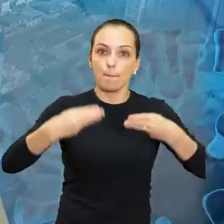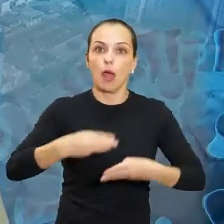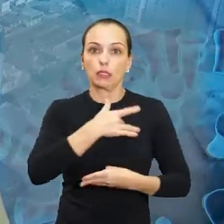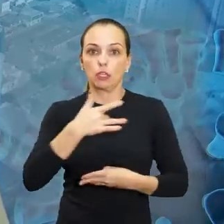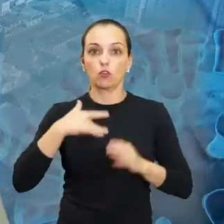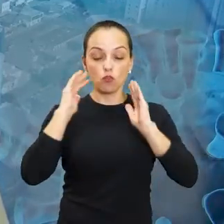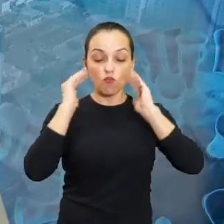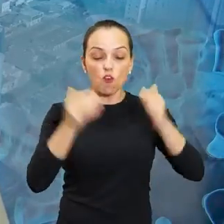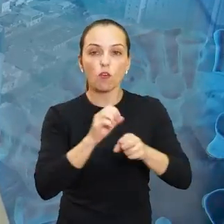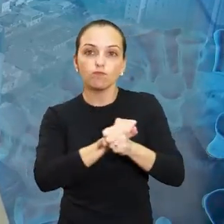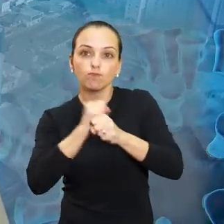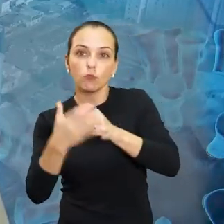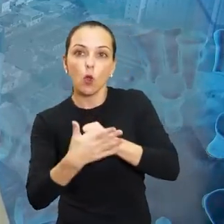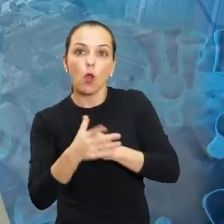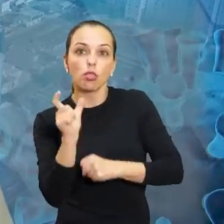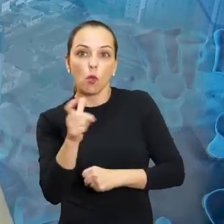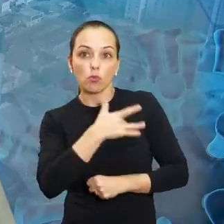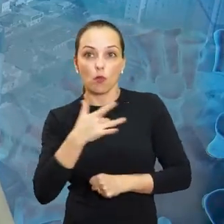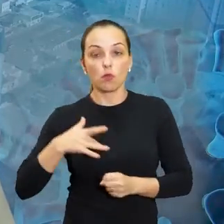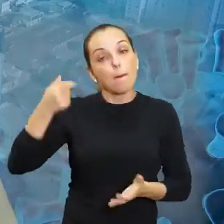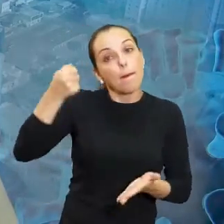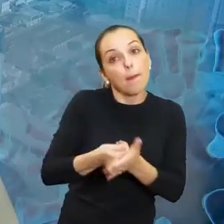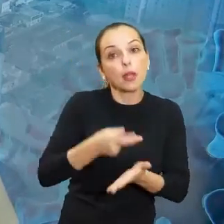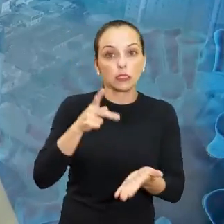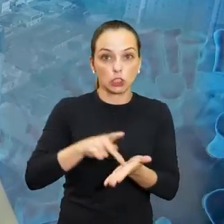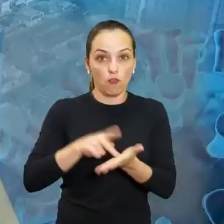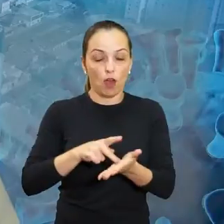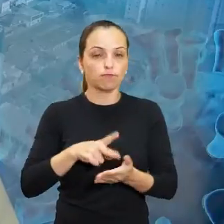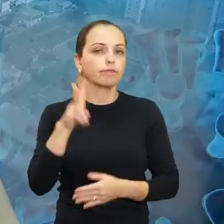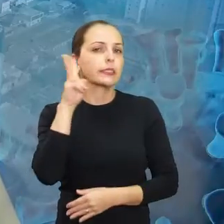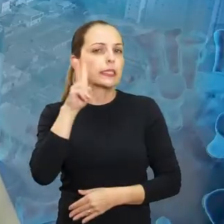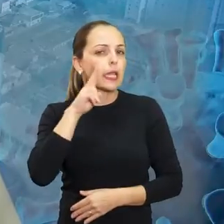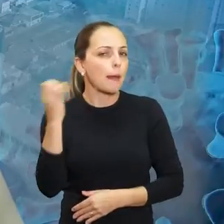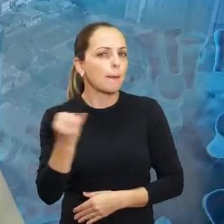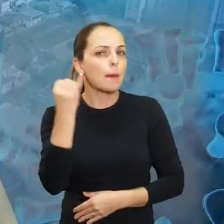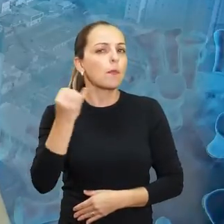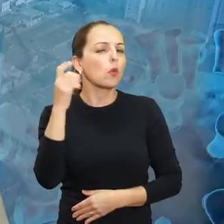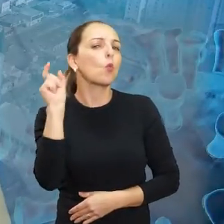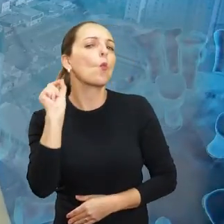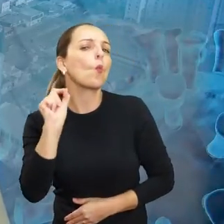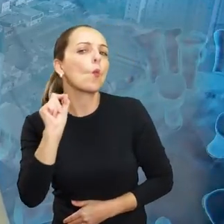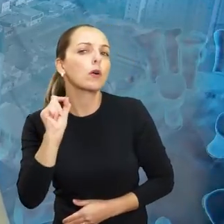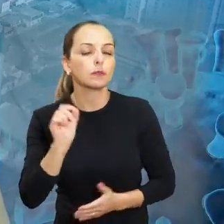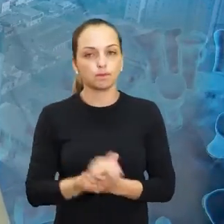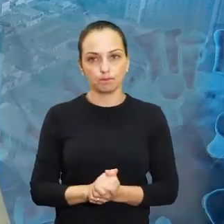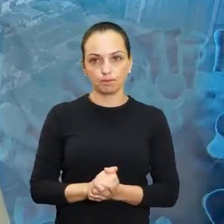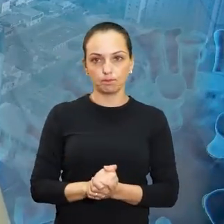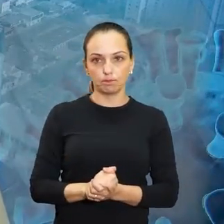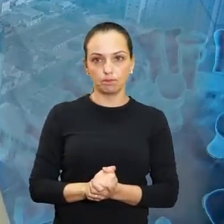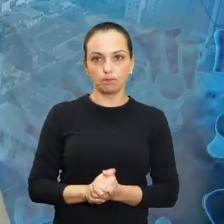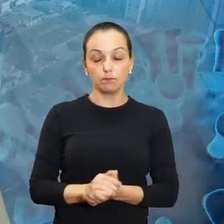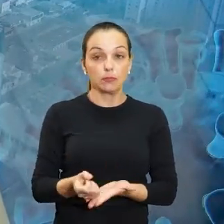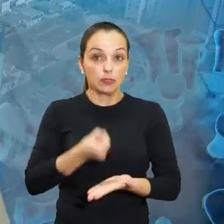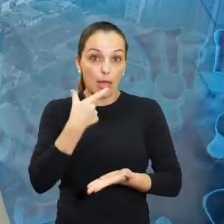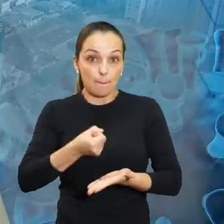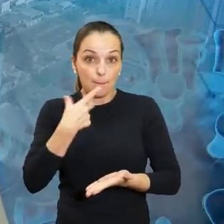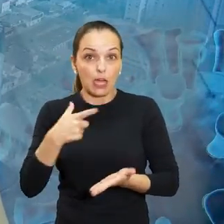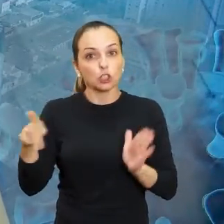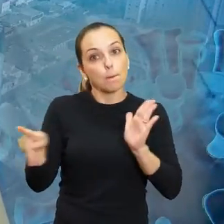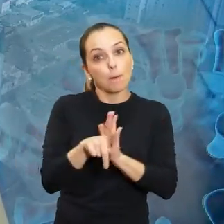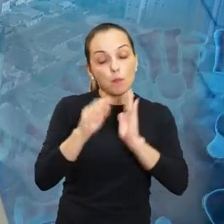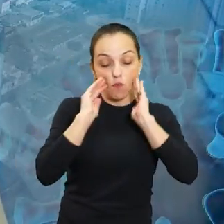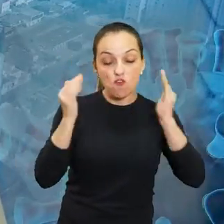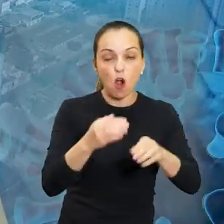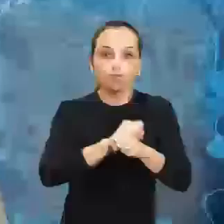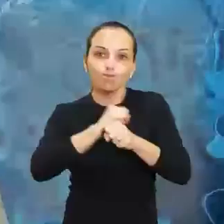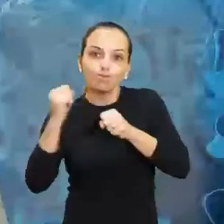tratamento para o coronavírus. O tratamento é recomendado pelo Ministério da Saúde. Lembre-se que ainda não